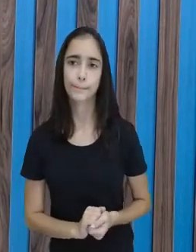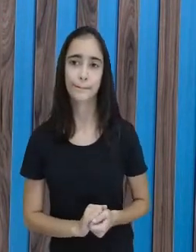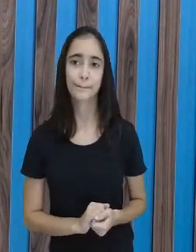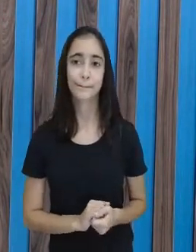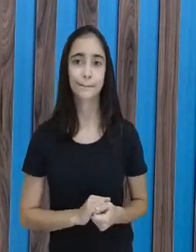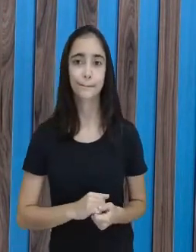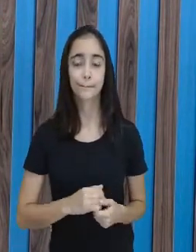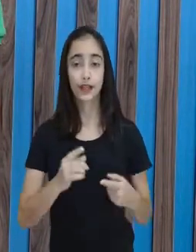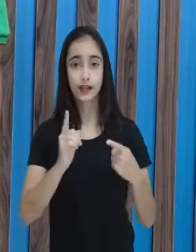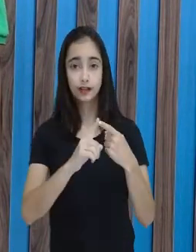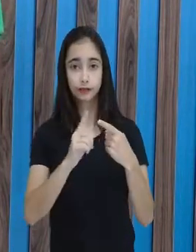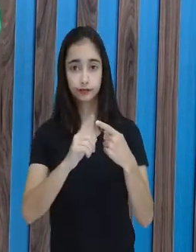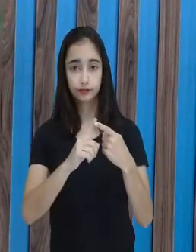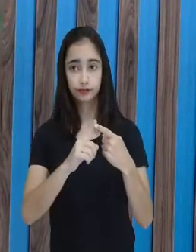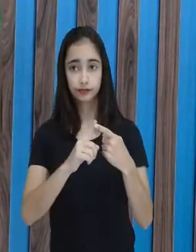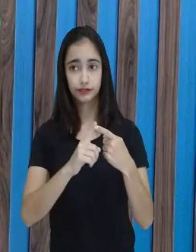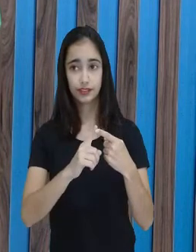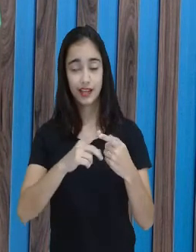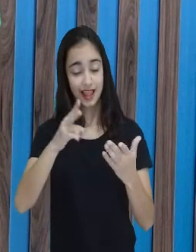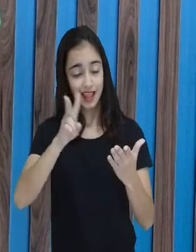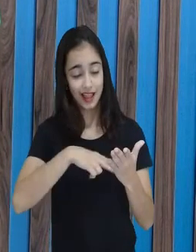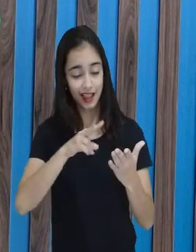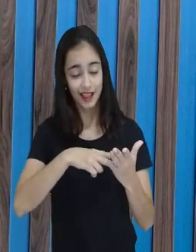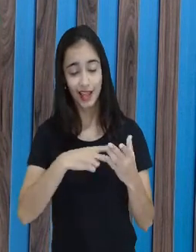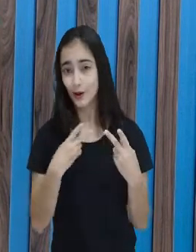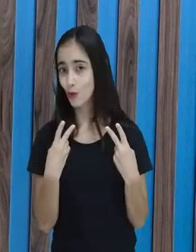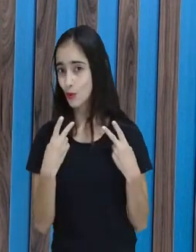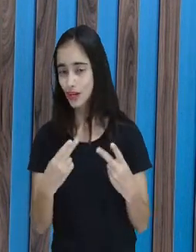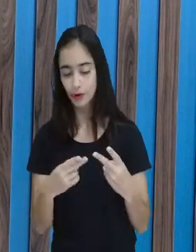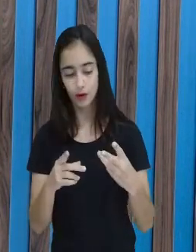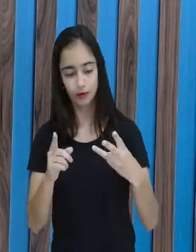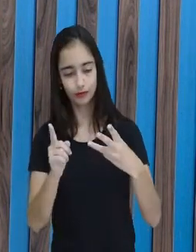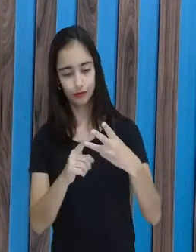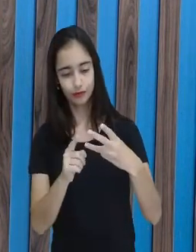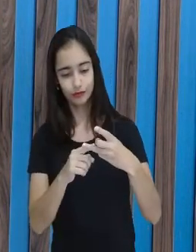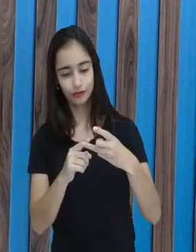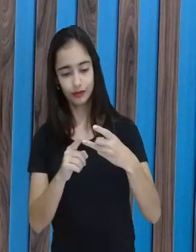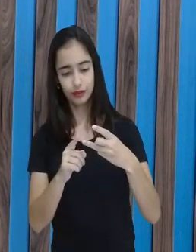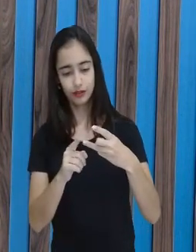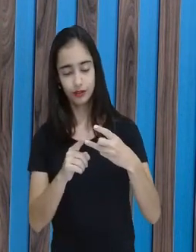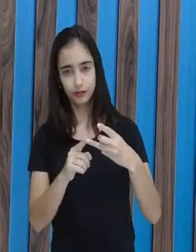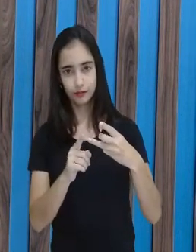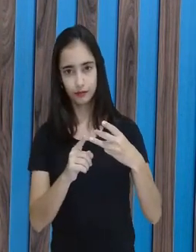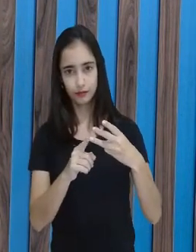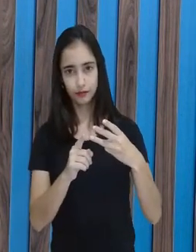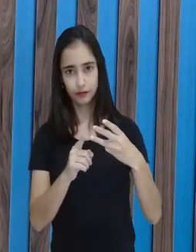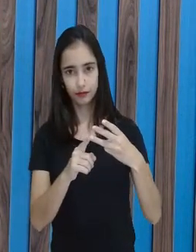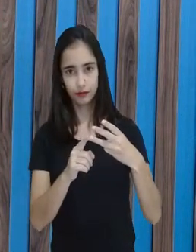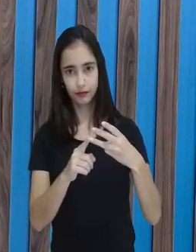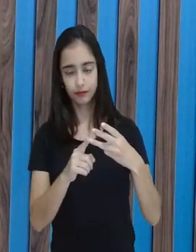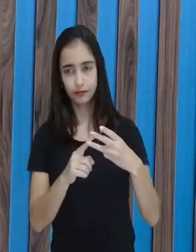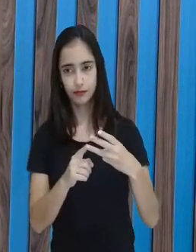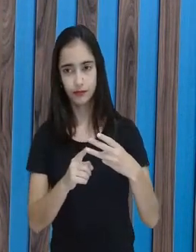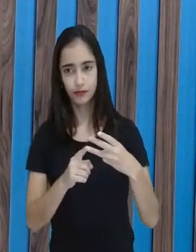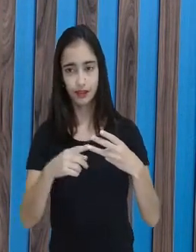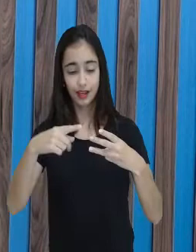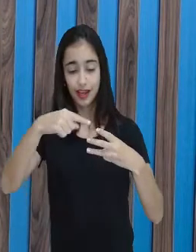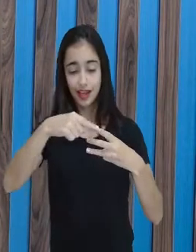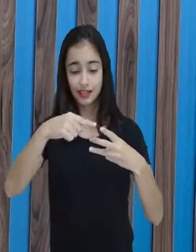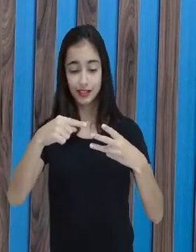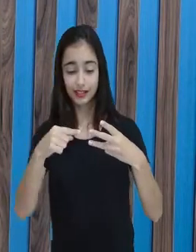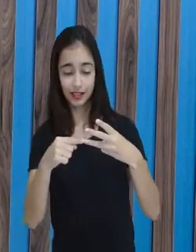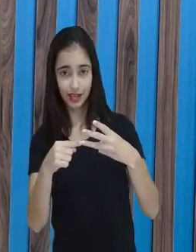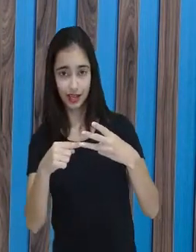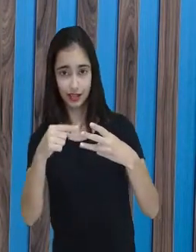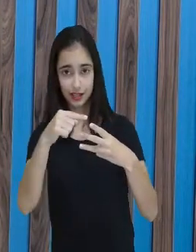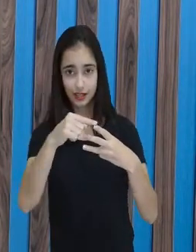Roberta leu a mesma quantidade de páginas que Severino. Significa que essa fração